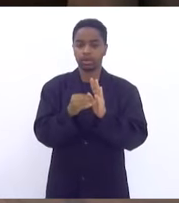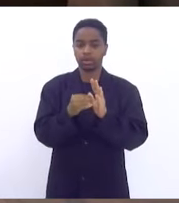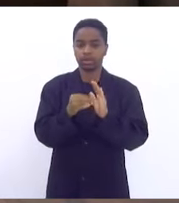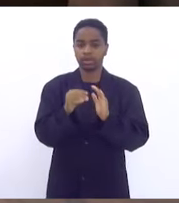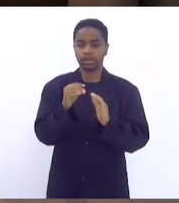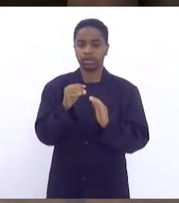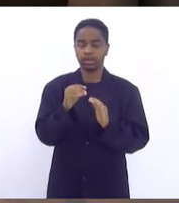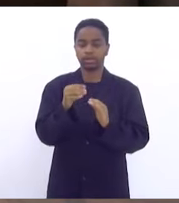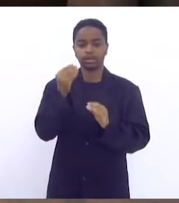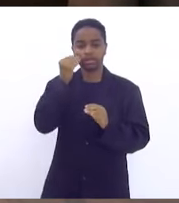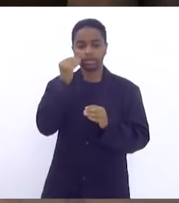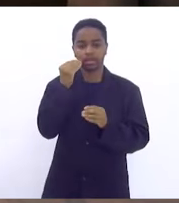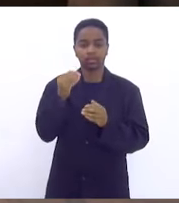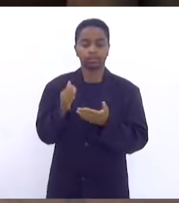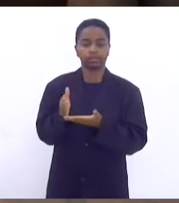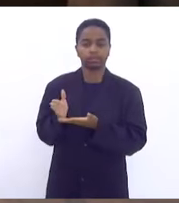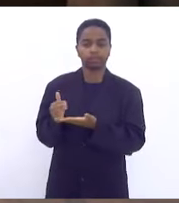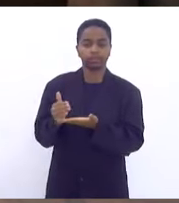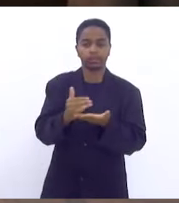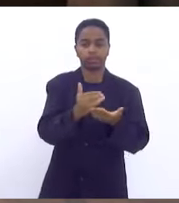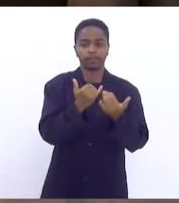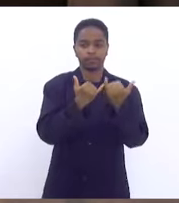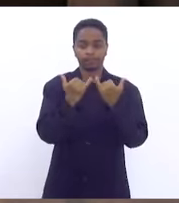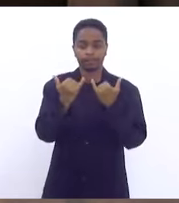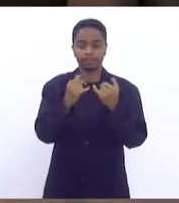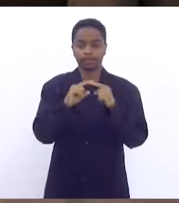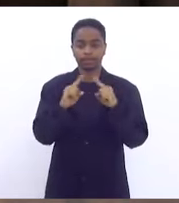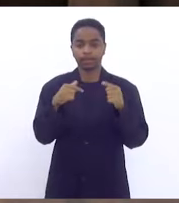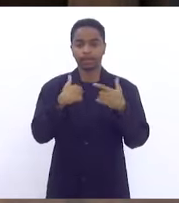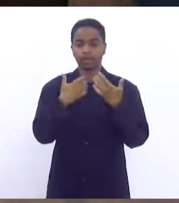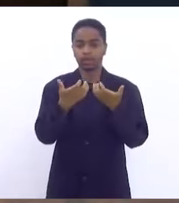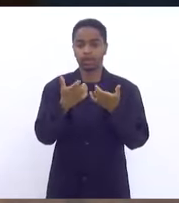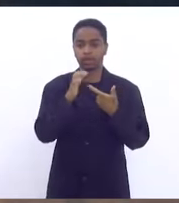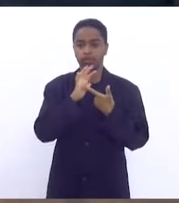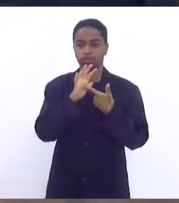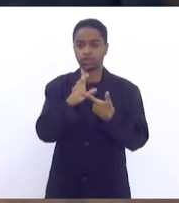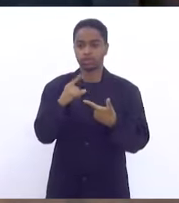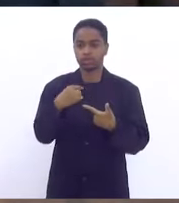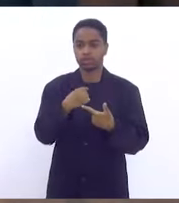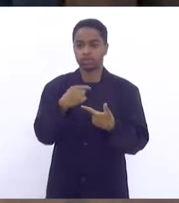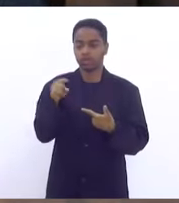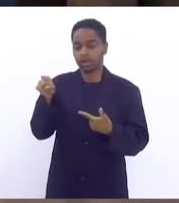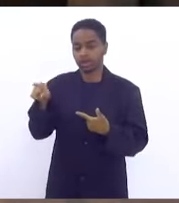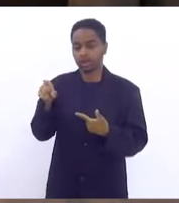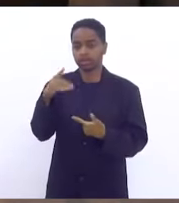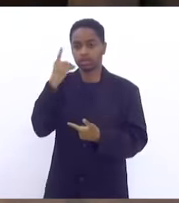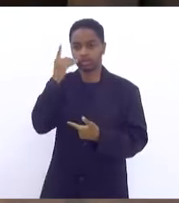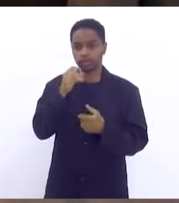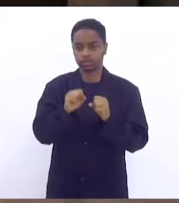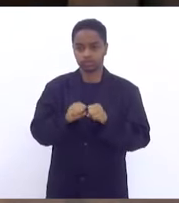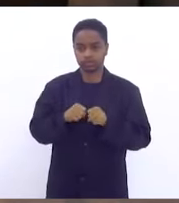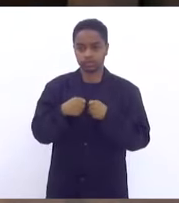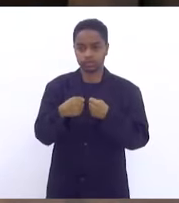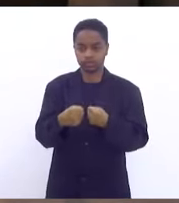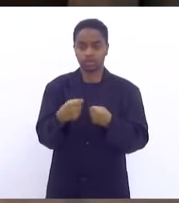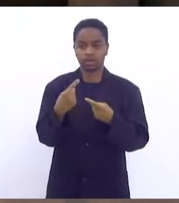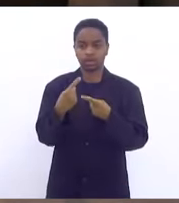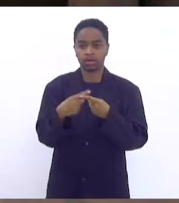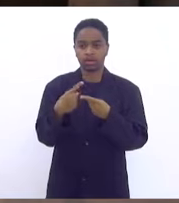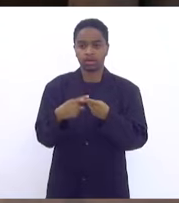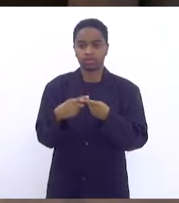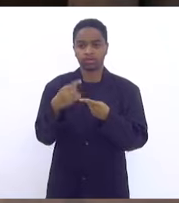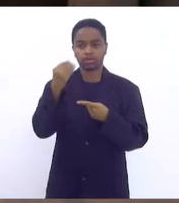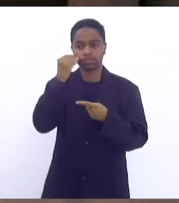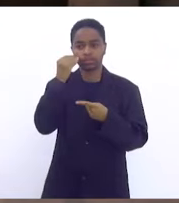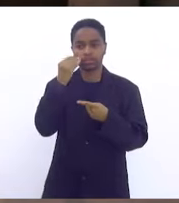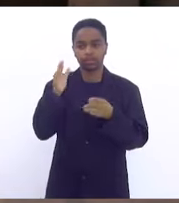mais informações, mas aqui quero destacar o esforço do deputado Giovanni Ratinho no sentido de